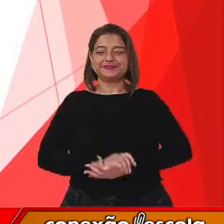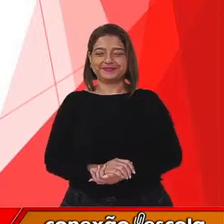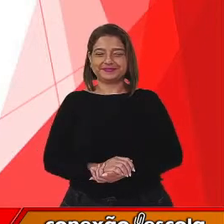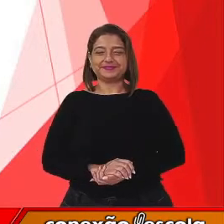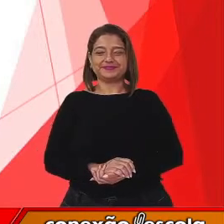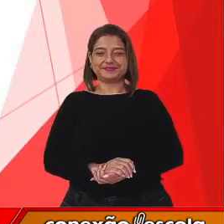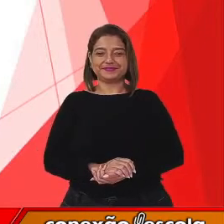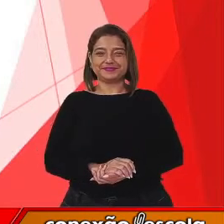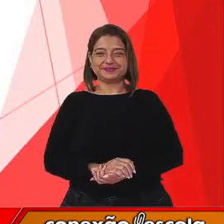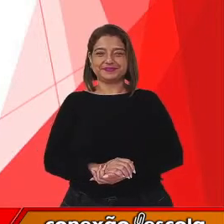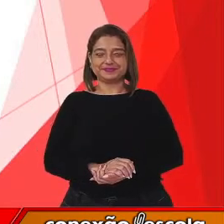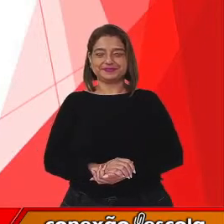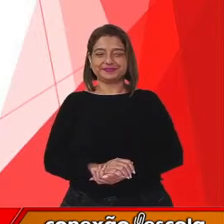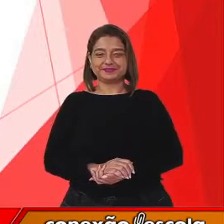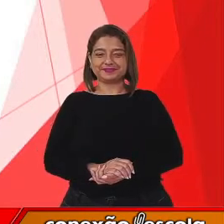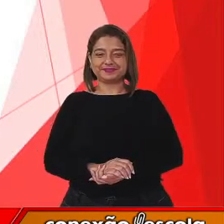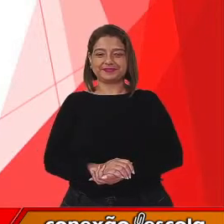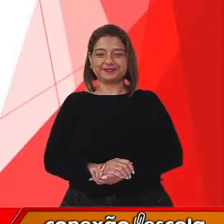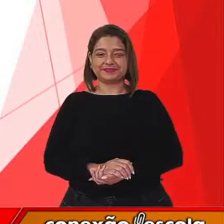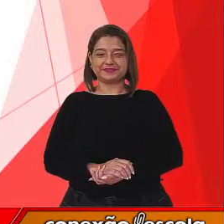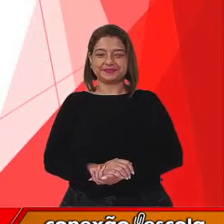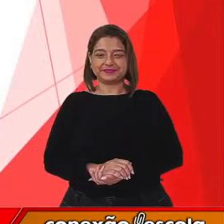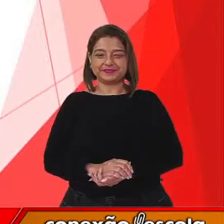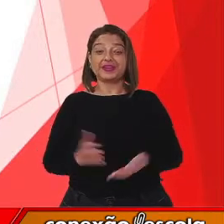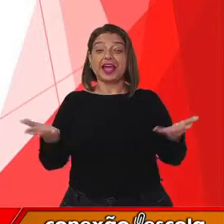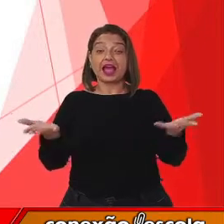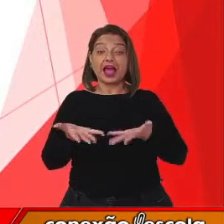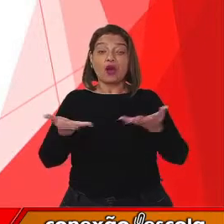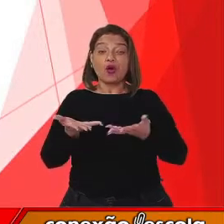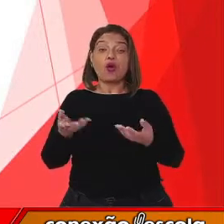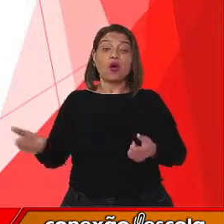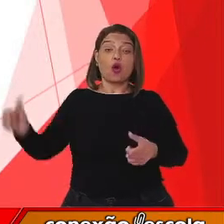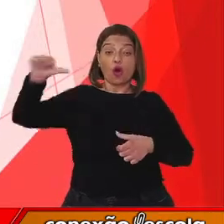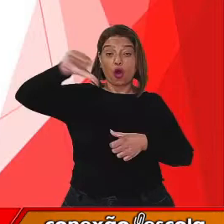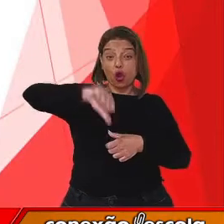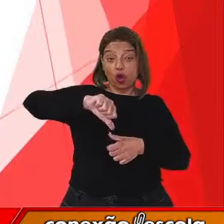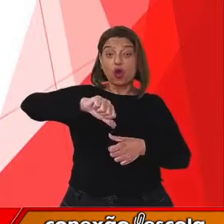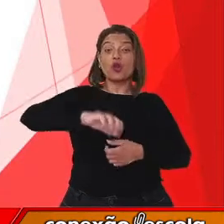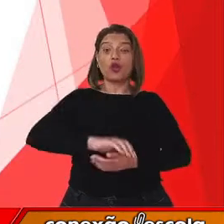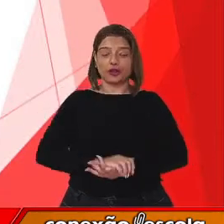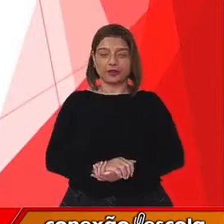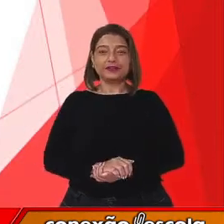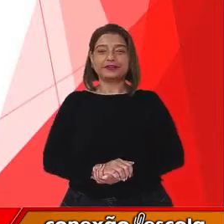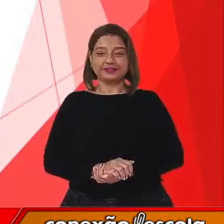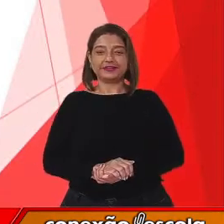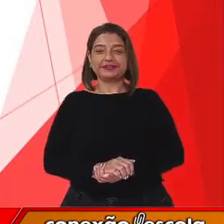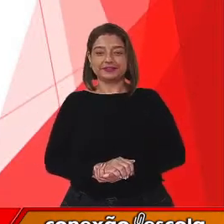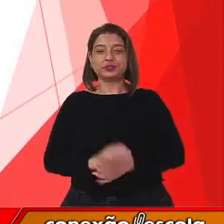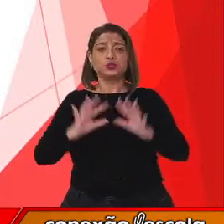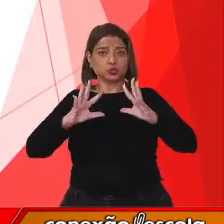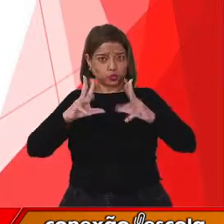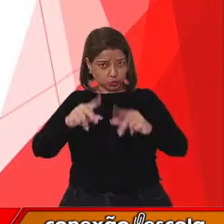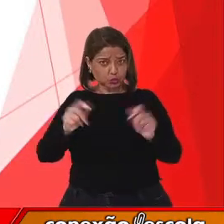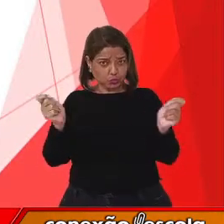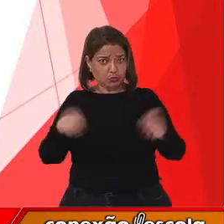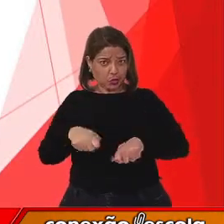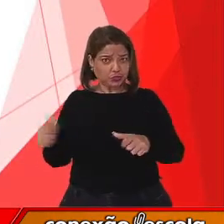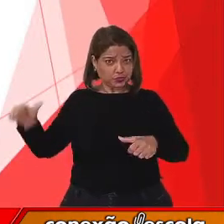E depois, gente, nós vamos pôr isso, né, mãe? É, já pode, vamos colocar os outros ingredientes. Isso, vamos colocar tudo. Aham.